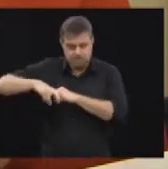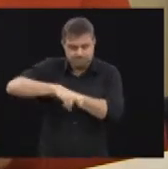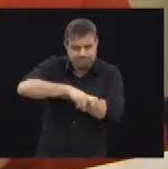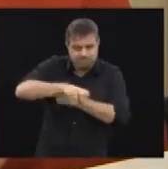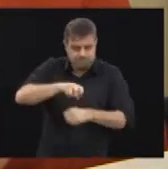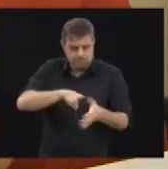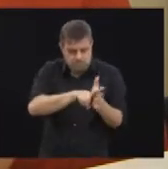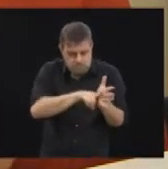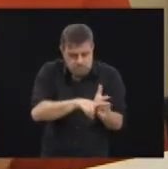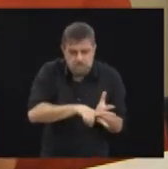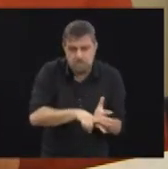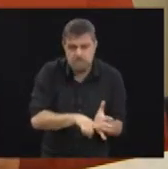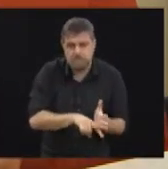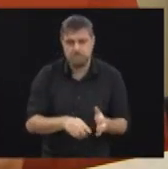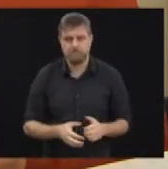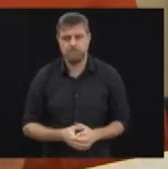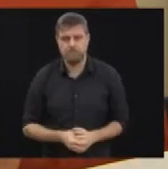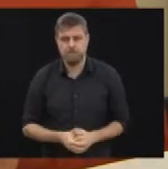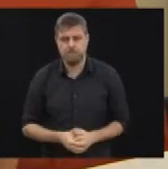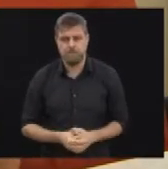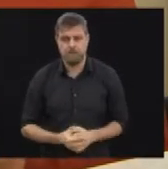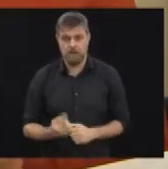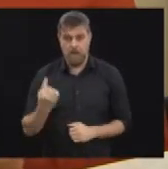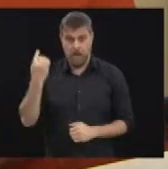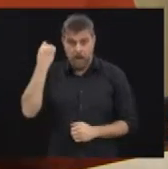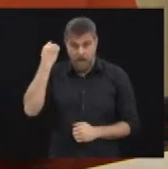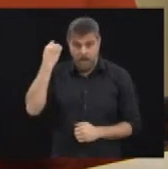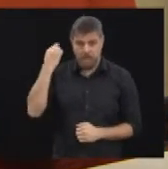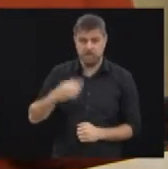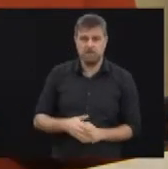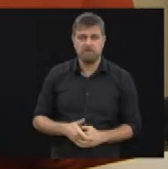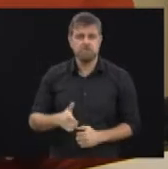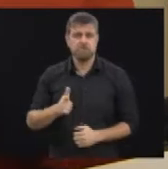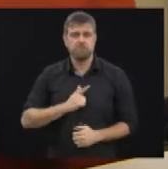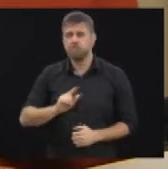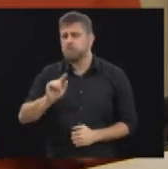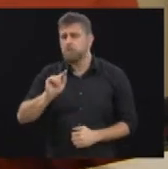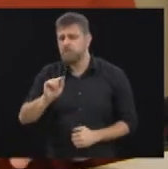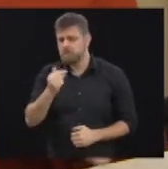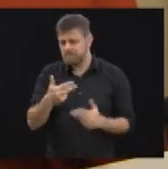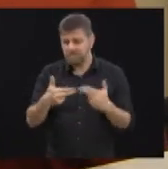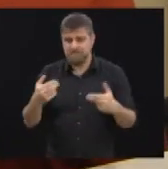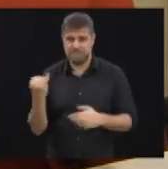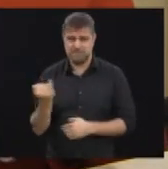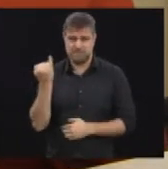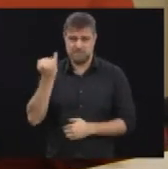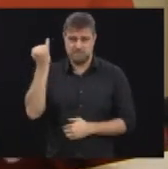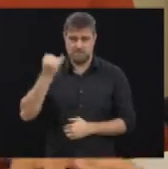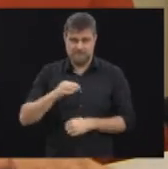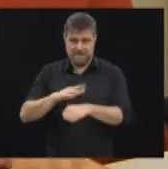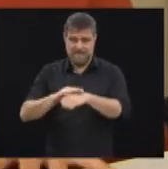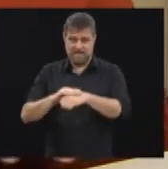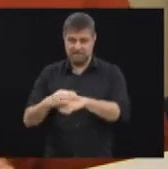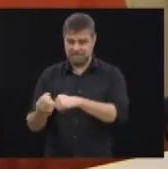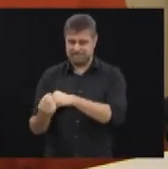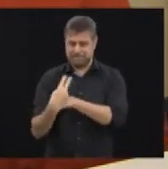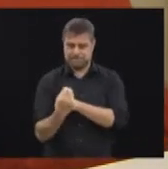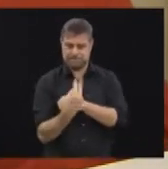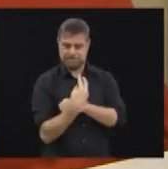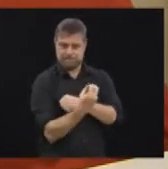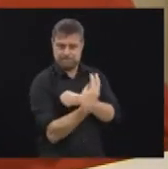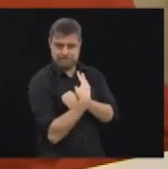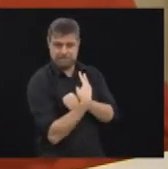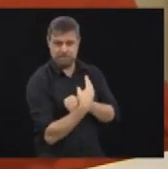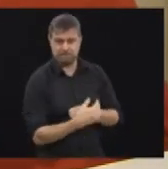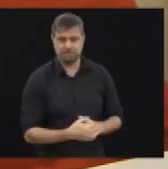conhecimento epidemiológico, né? Então, naquele momento tinha uma coisa importante da questão das doenças